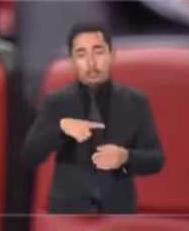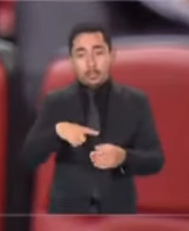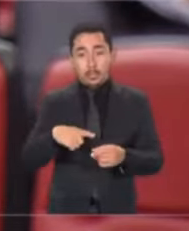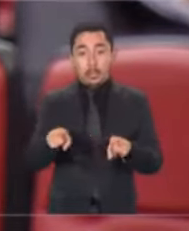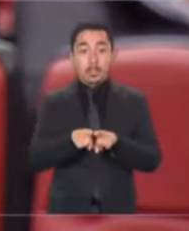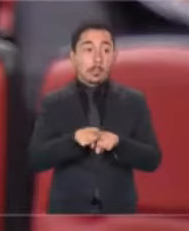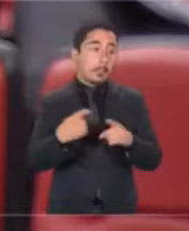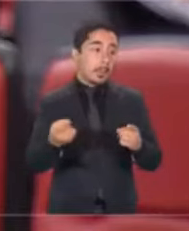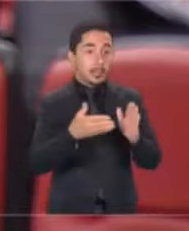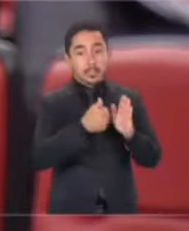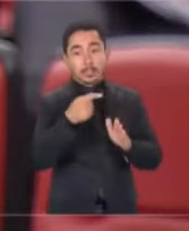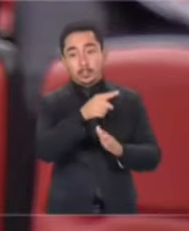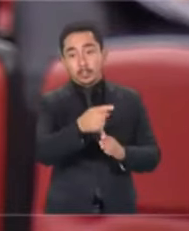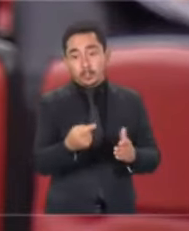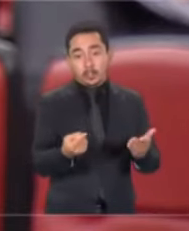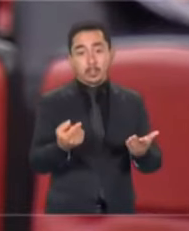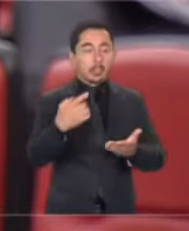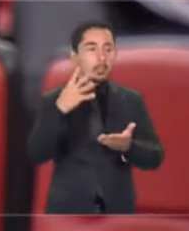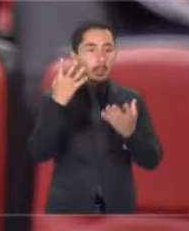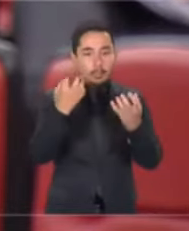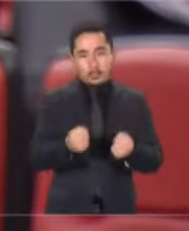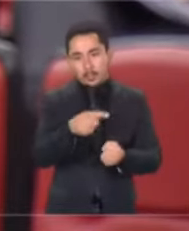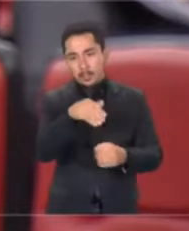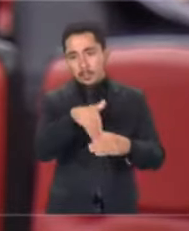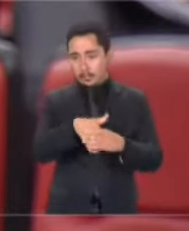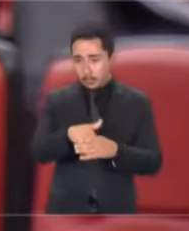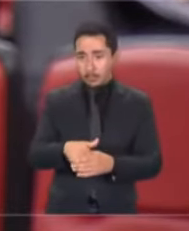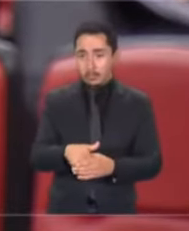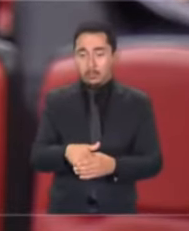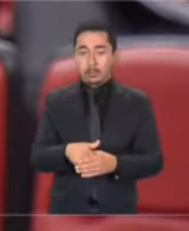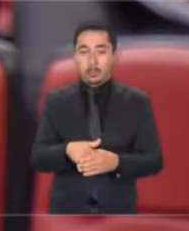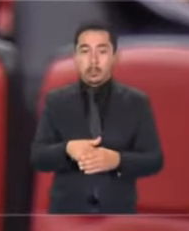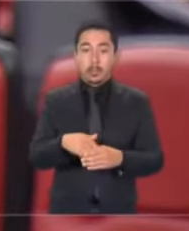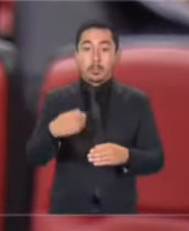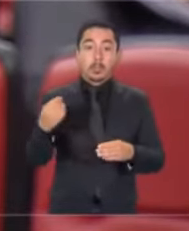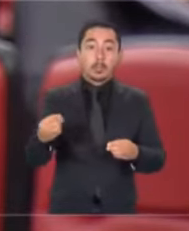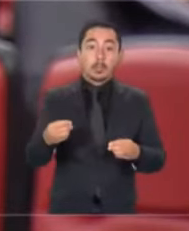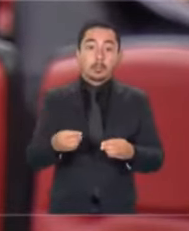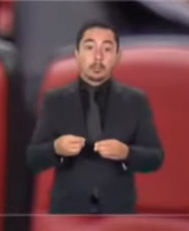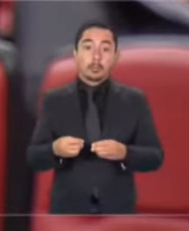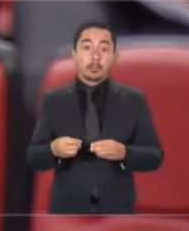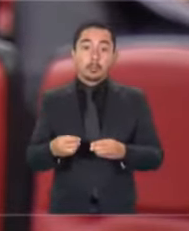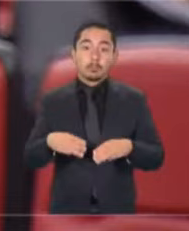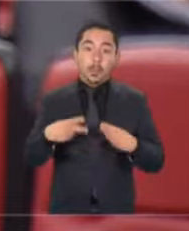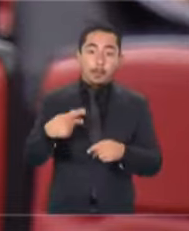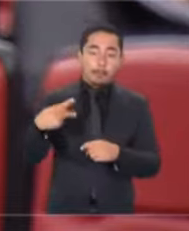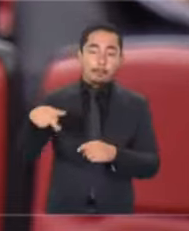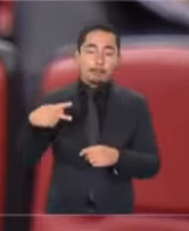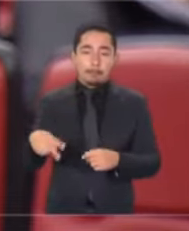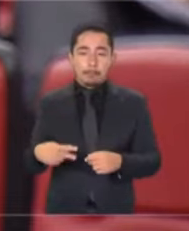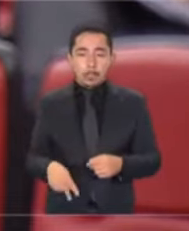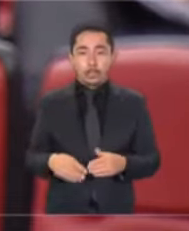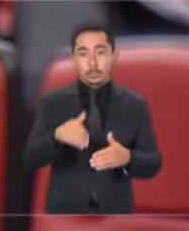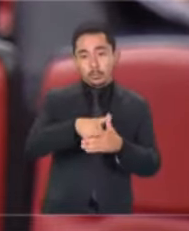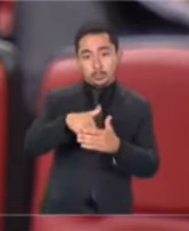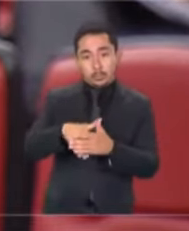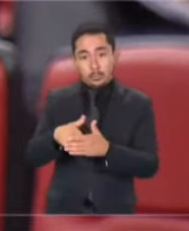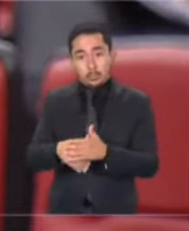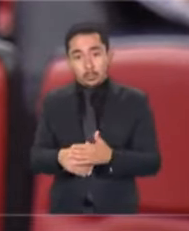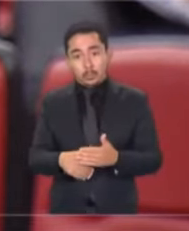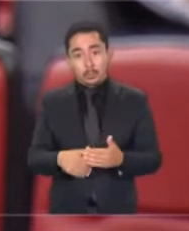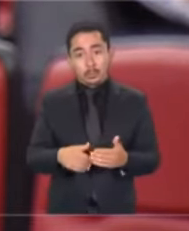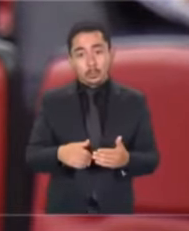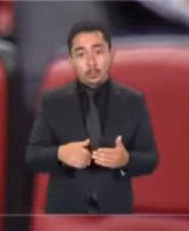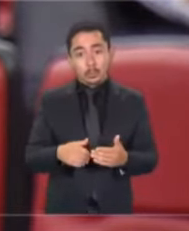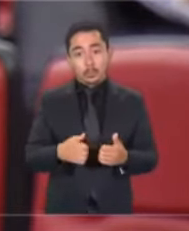cassação de uma chapa que havia sido democraticamente eleita. O Ministério Público Eleitoral alçou esse recurso, alçou esse debate para o Tribunal